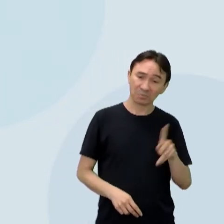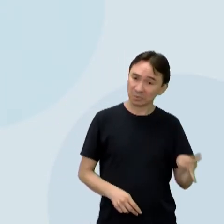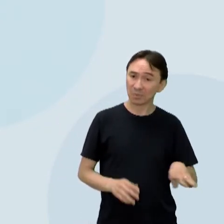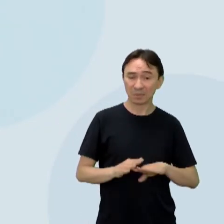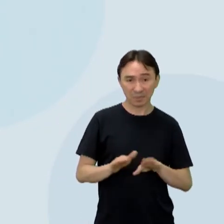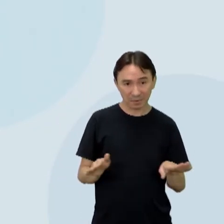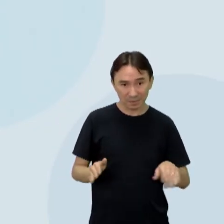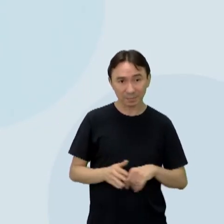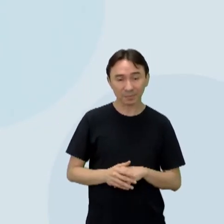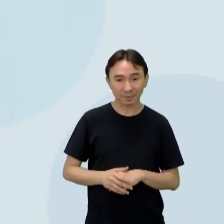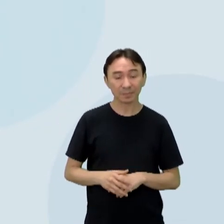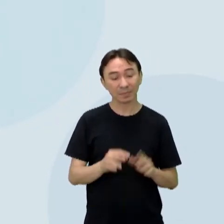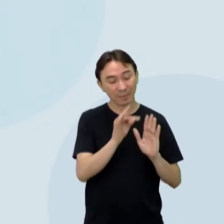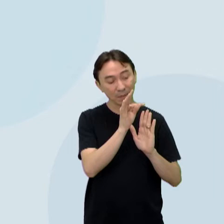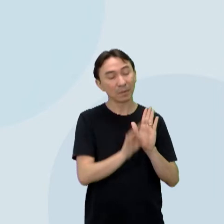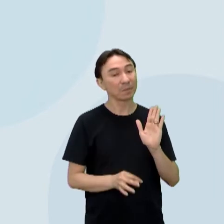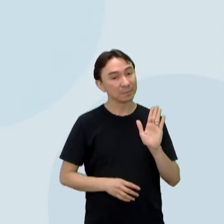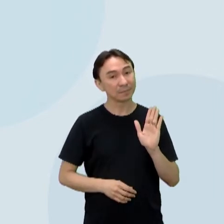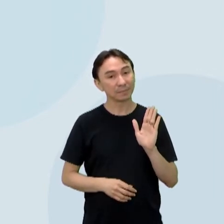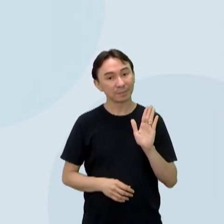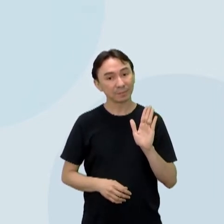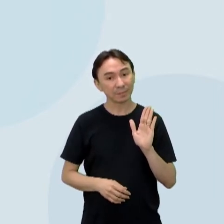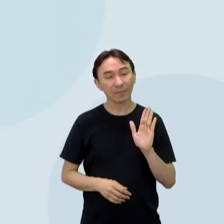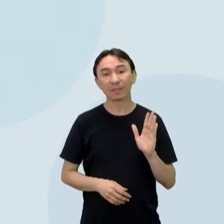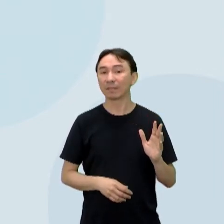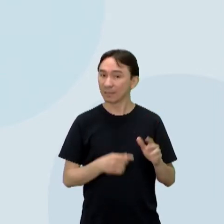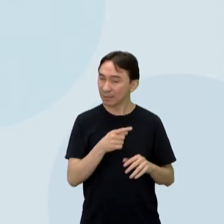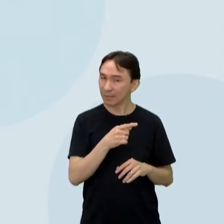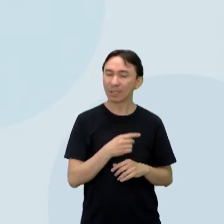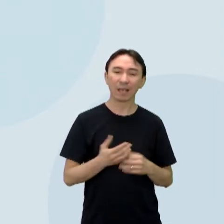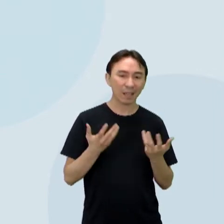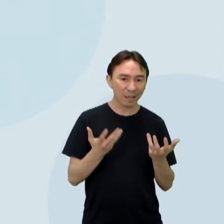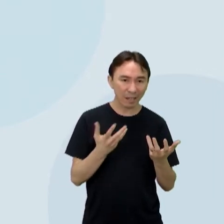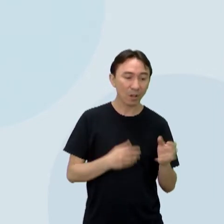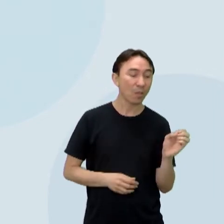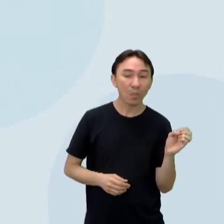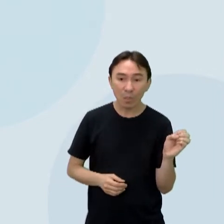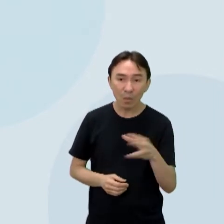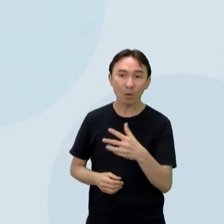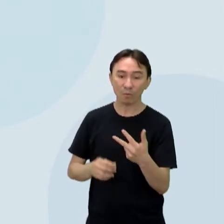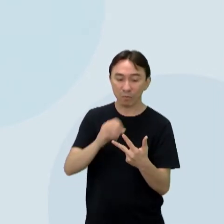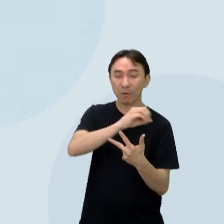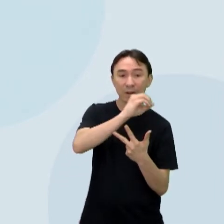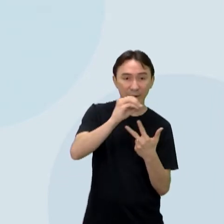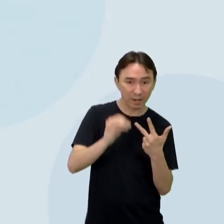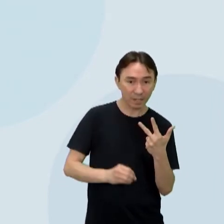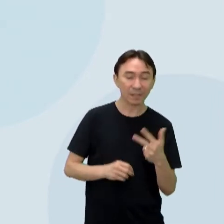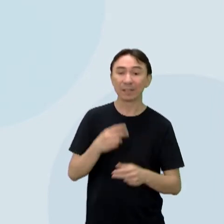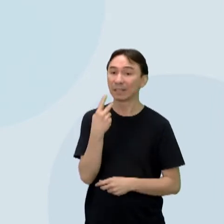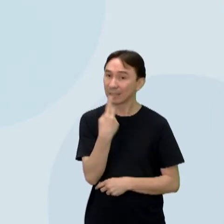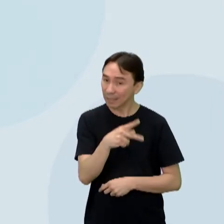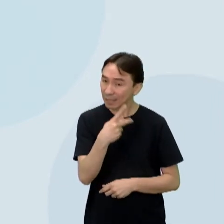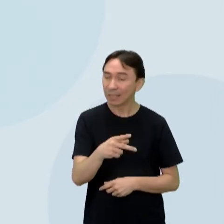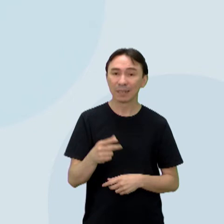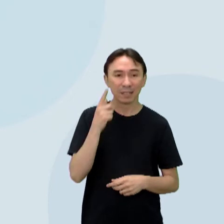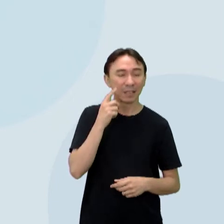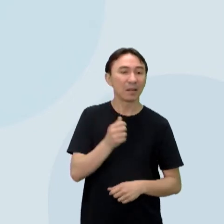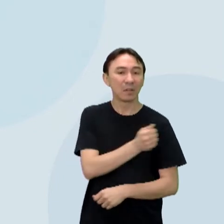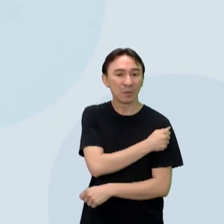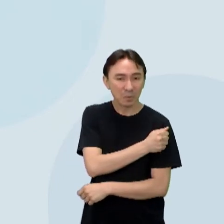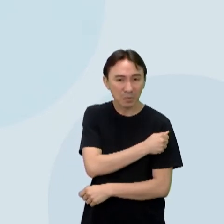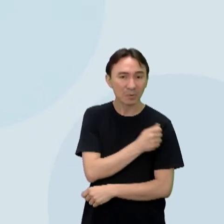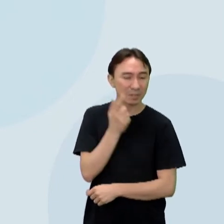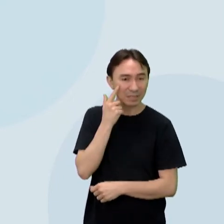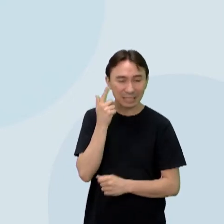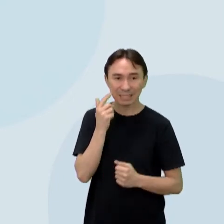no seu texto, Elaine? Então, que o novo Enem ele possa mensurar a capacidade dos candidatos a uma nova vaga,